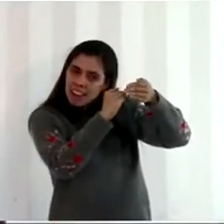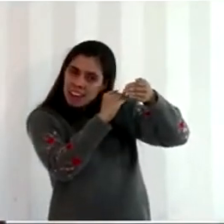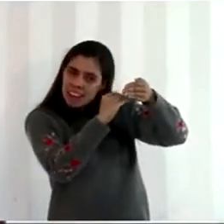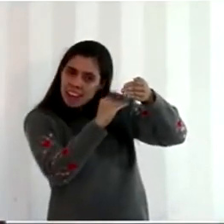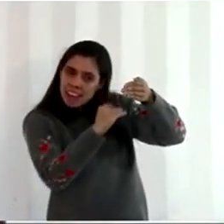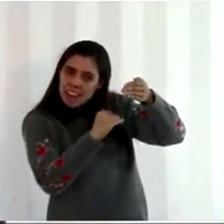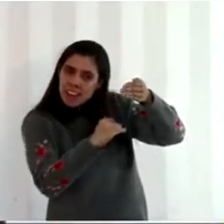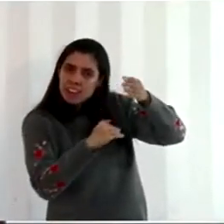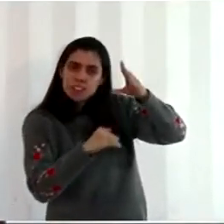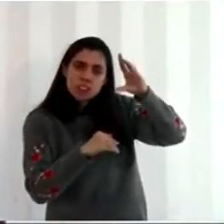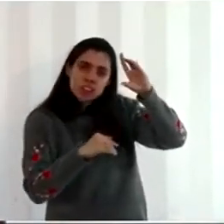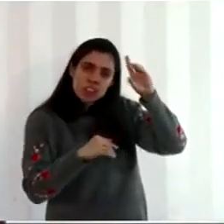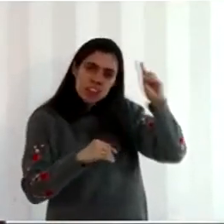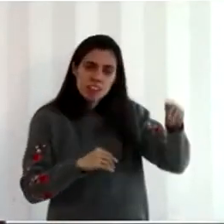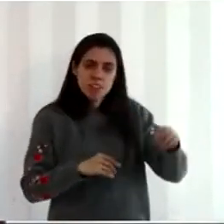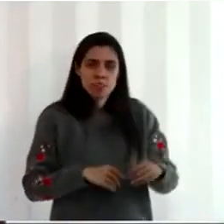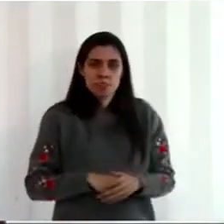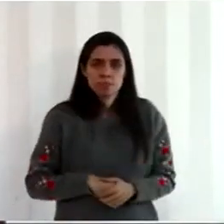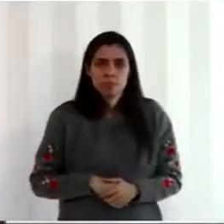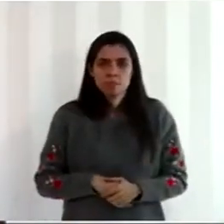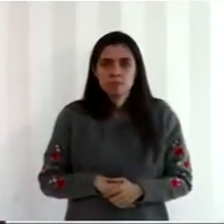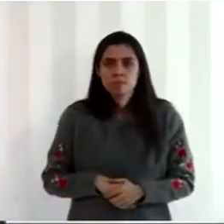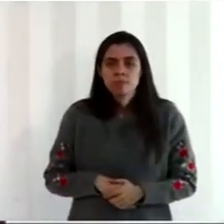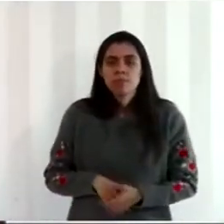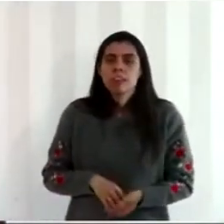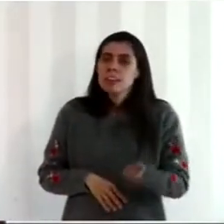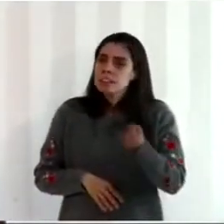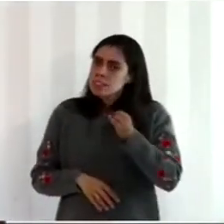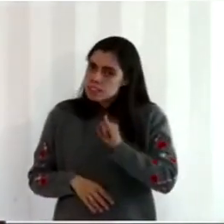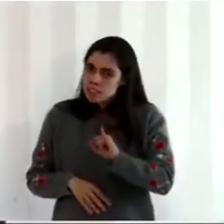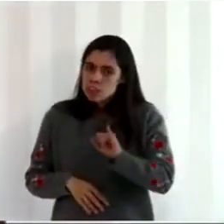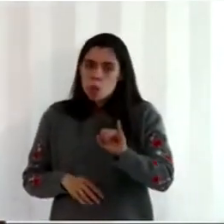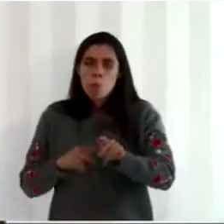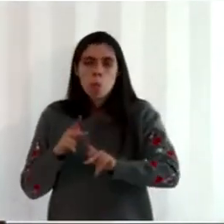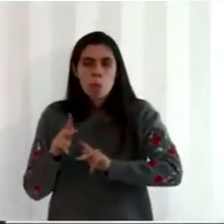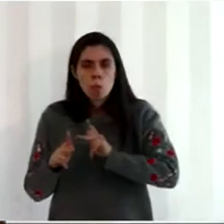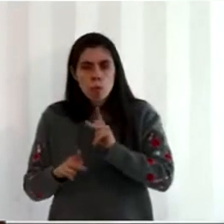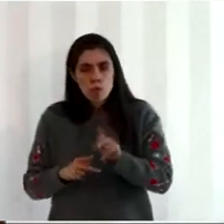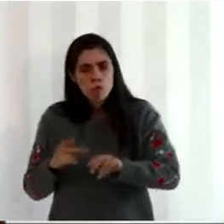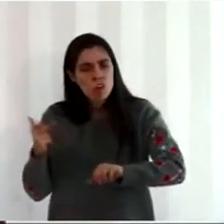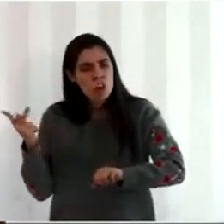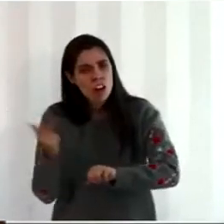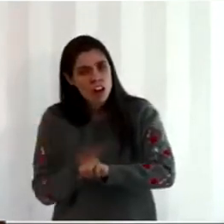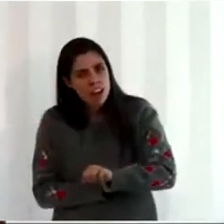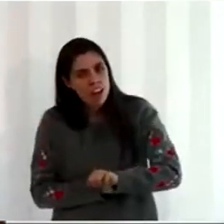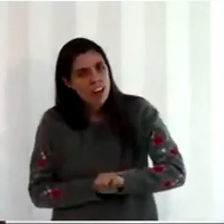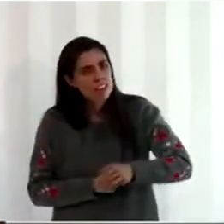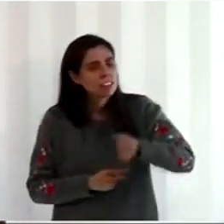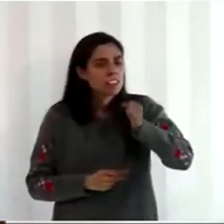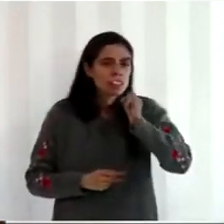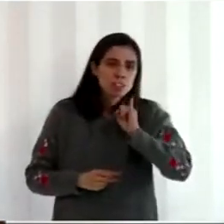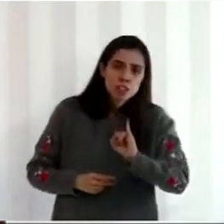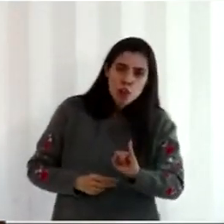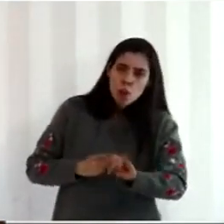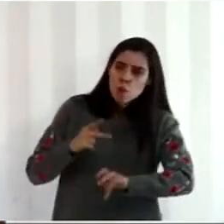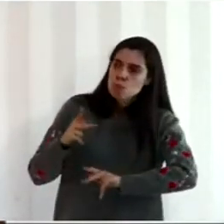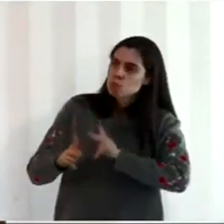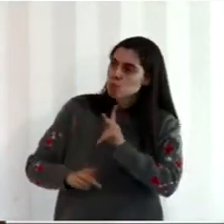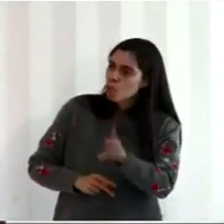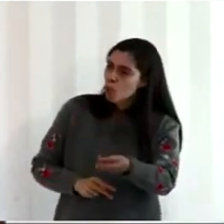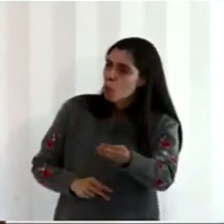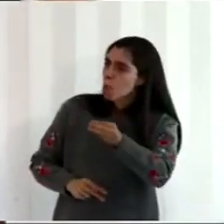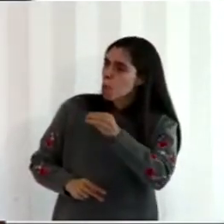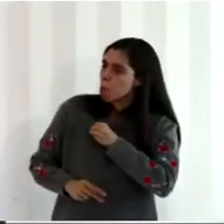desvie, ainda que o povo muitas vezes deixe de adorar o Senhor, de viver uma vida de santidade, o Senhor sempre conserva o seu